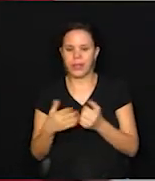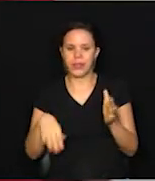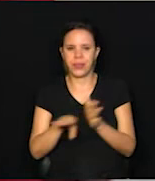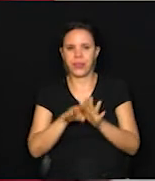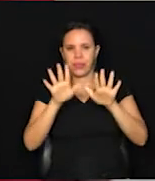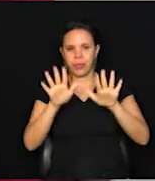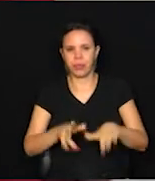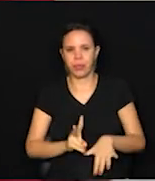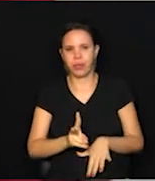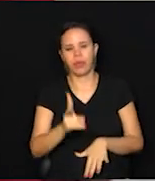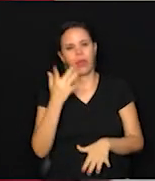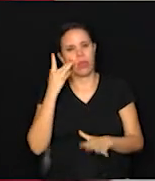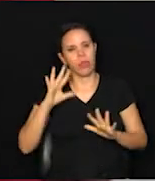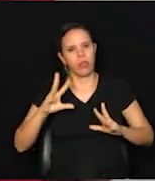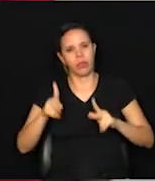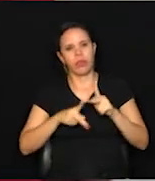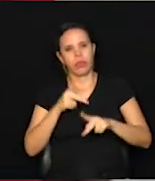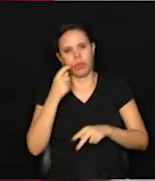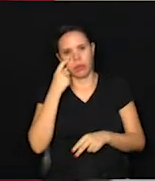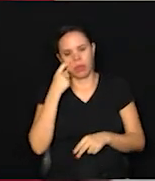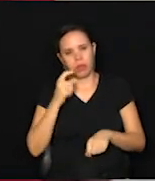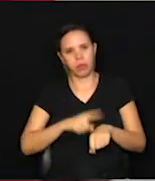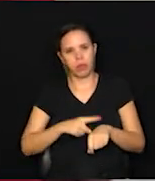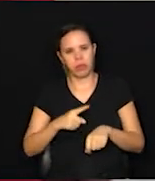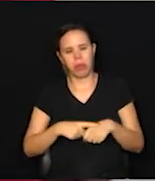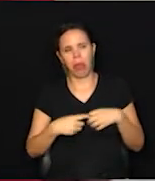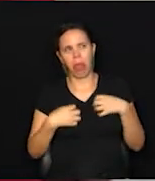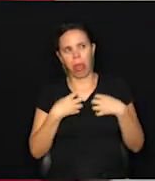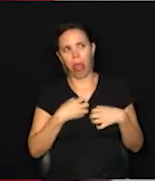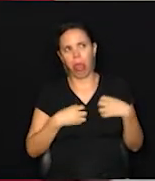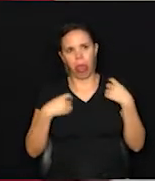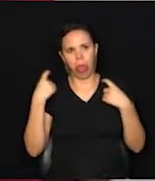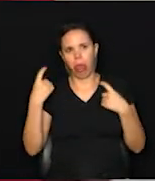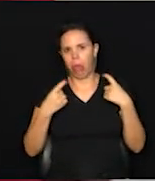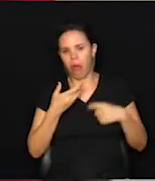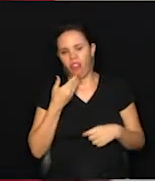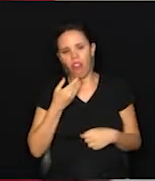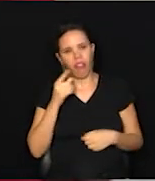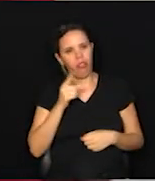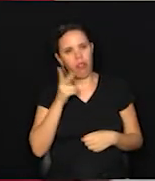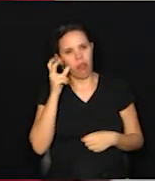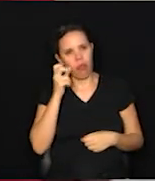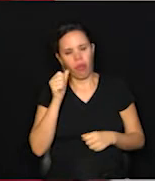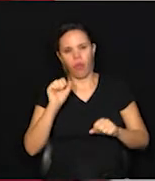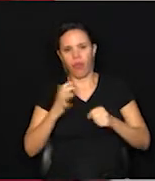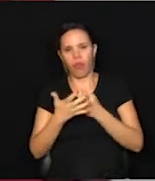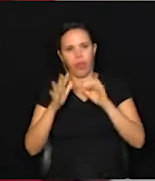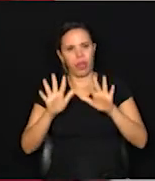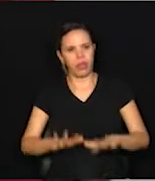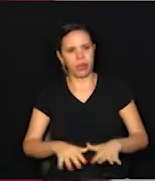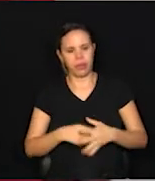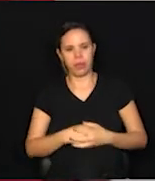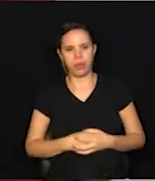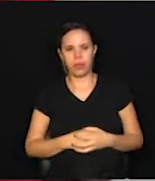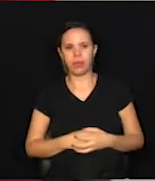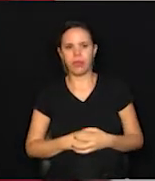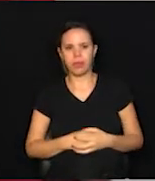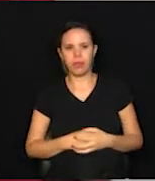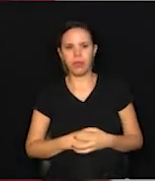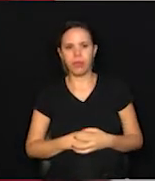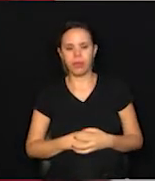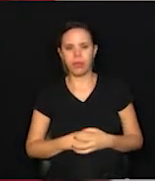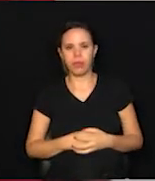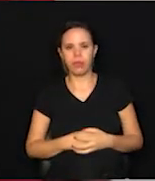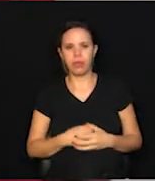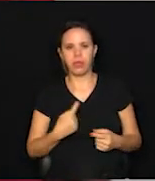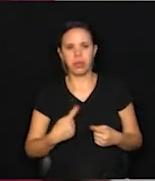ficar, eu aposto que todo mundo aqui tem um momento de melancolia, né? Porque não é fácil a gente ouvir que a Covid veio para ficar. Mas veio, gente,